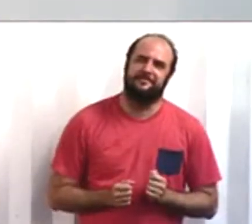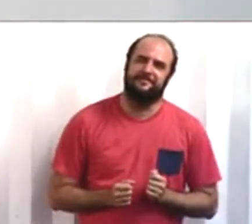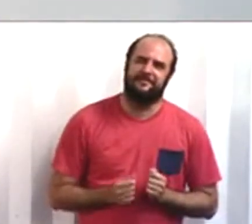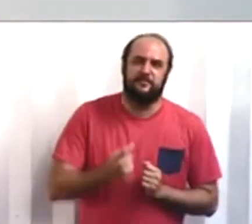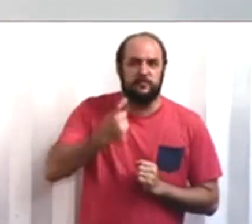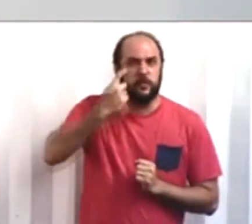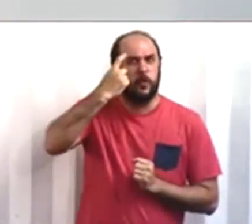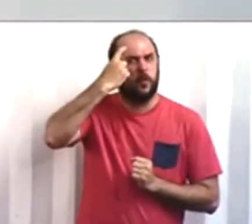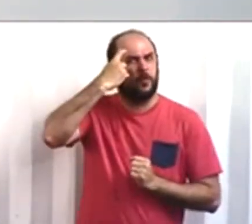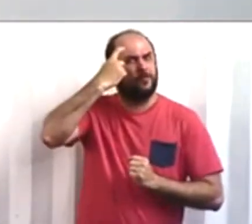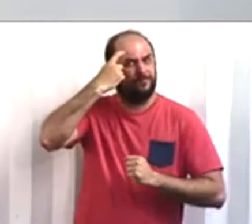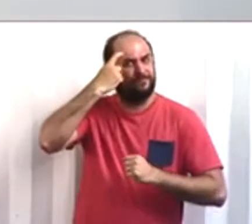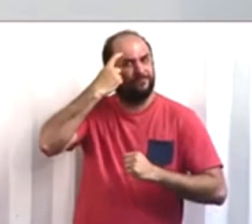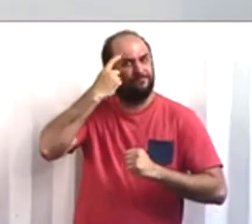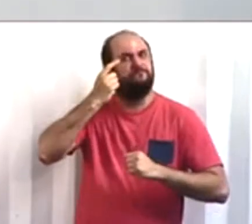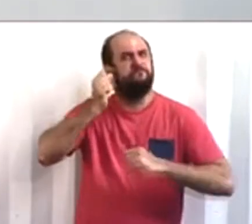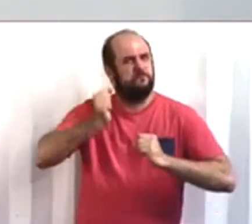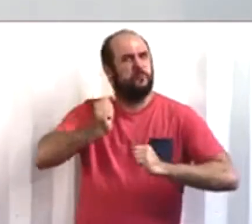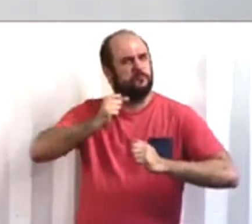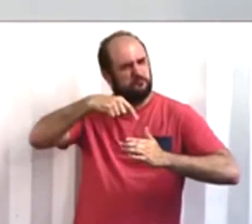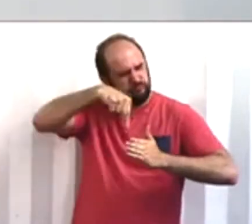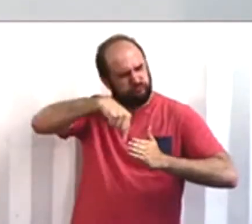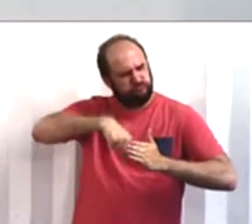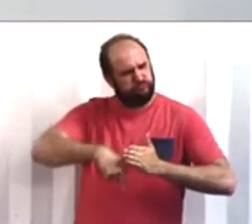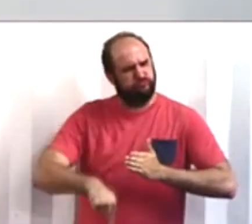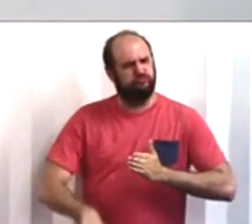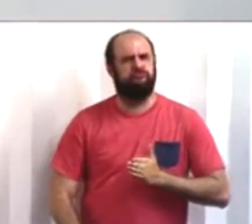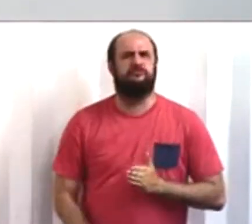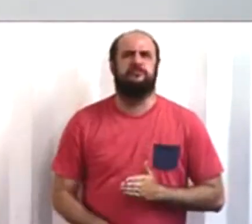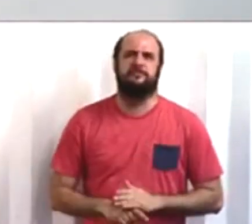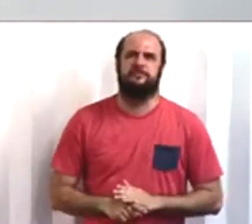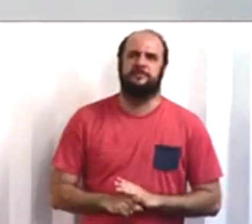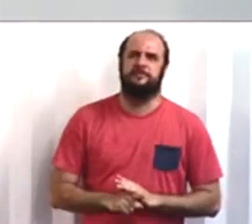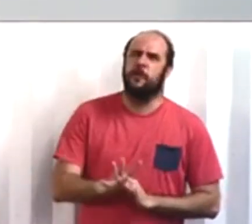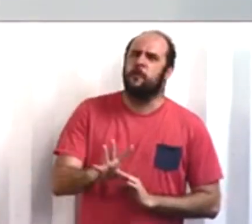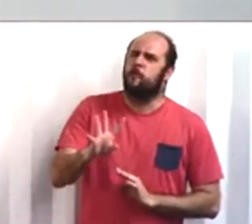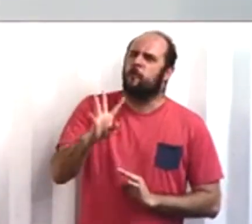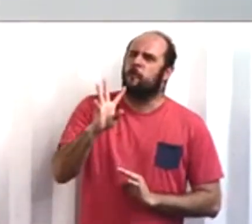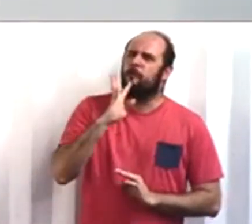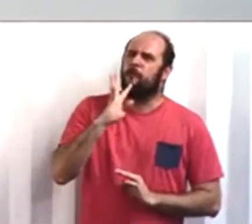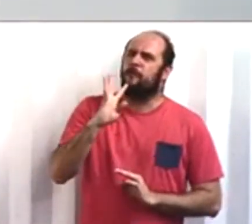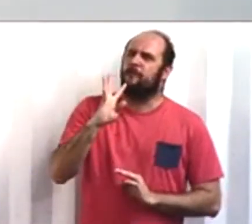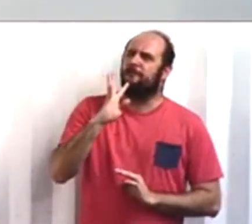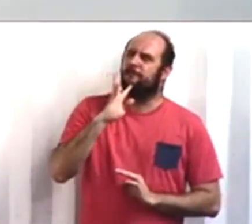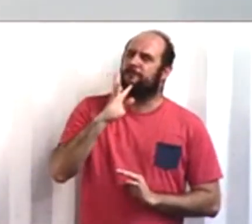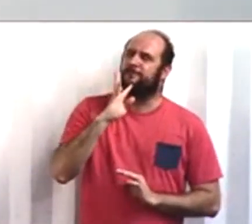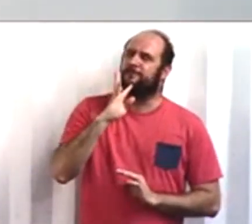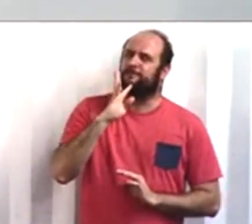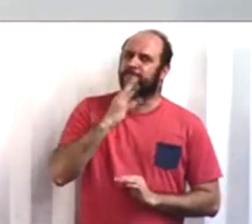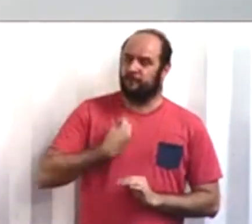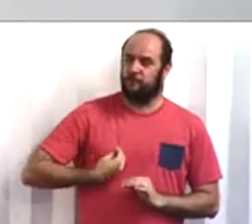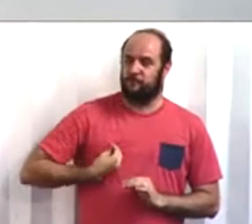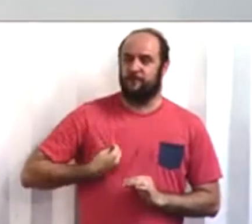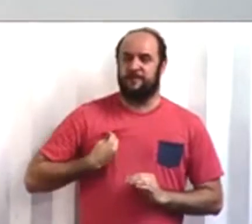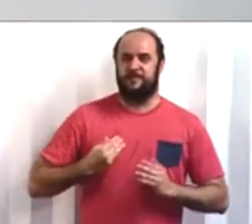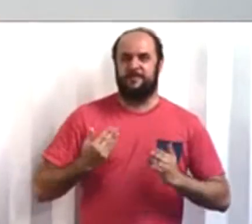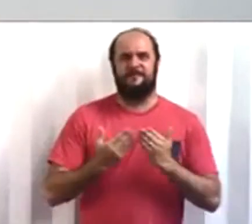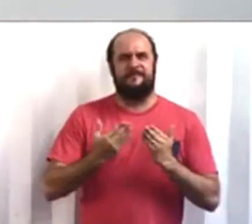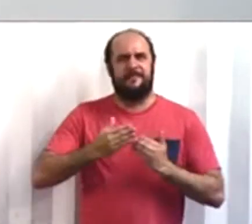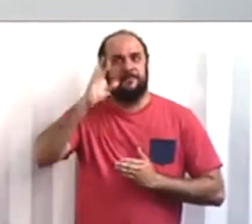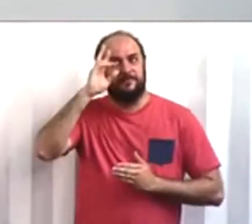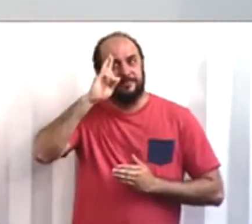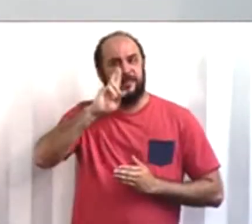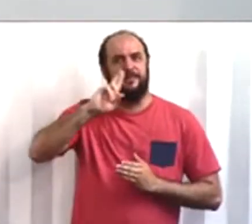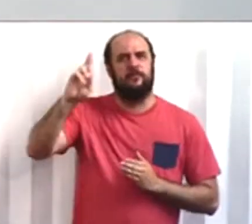consciências podem ser mais profundas, o reconhecimento do cristianismo que Deus te